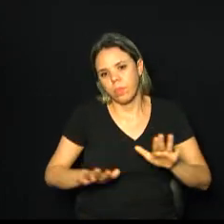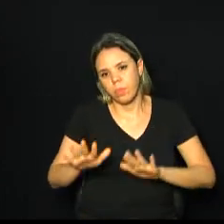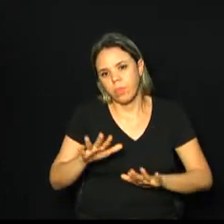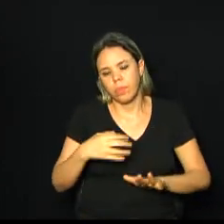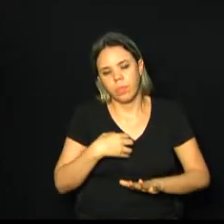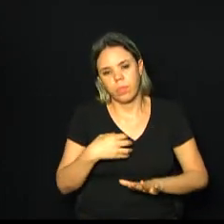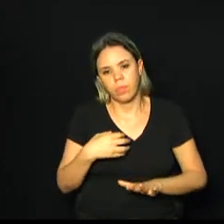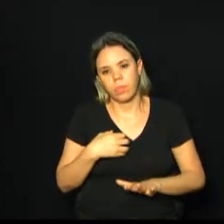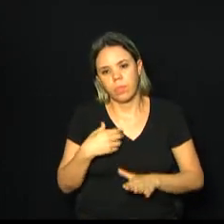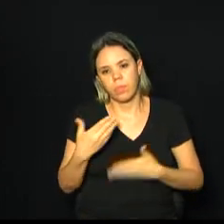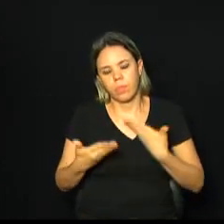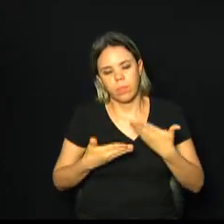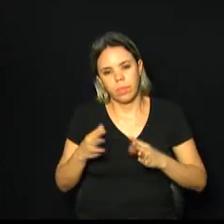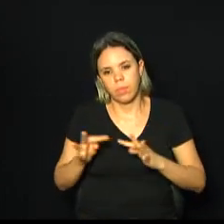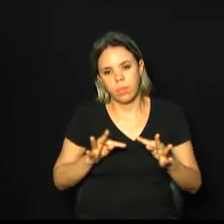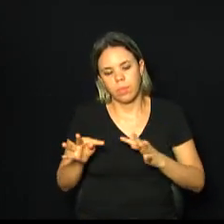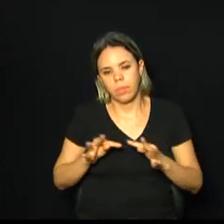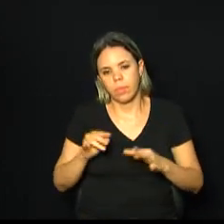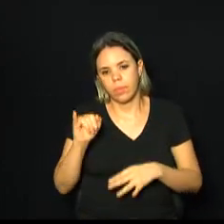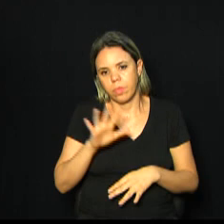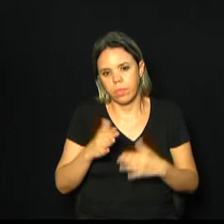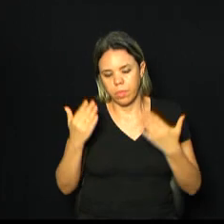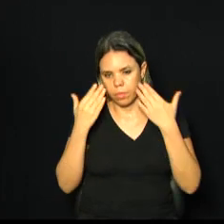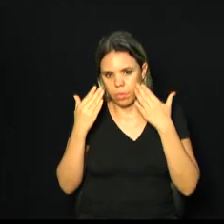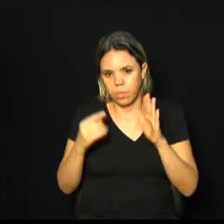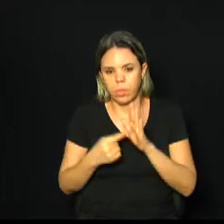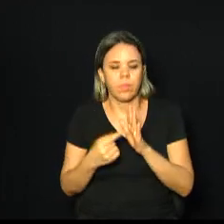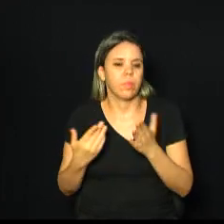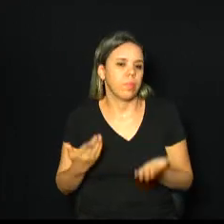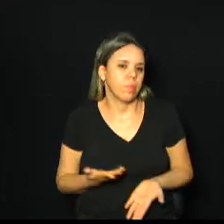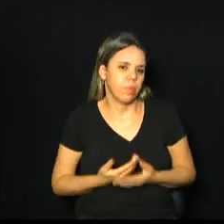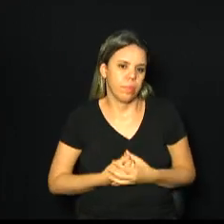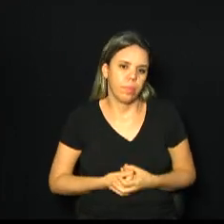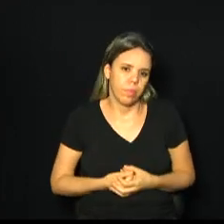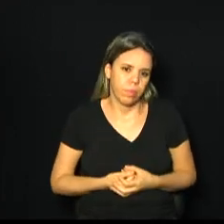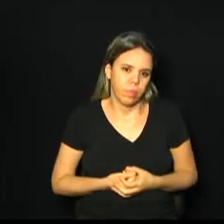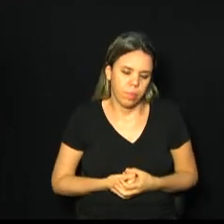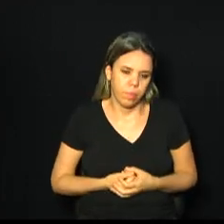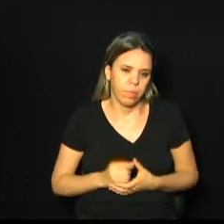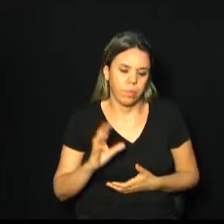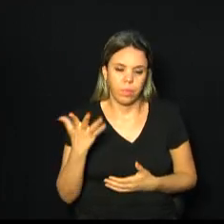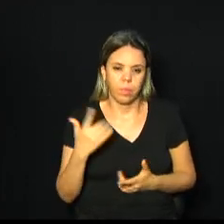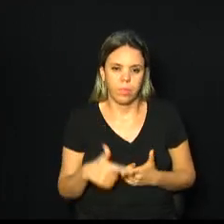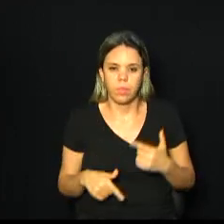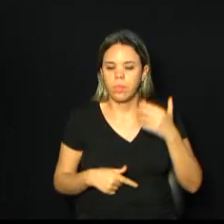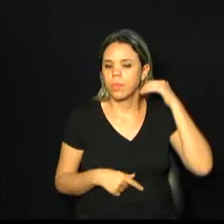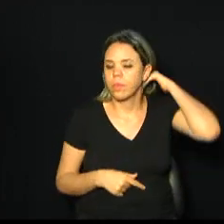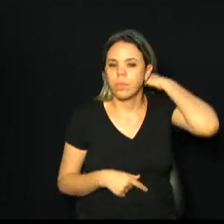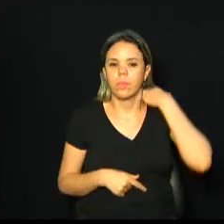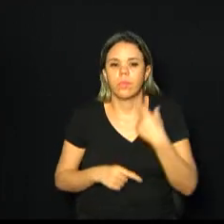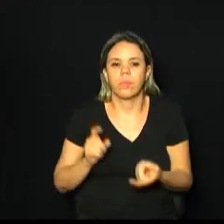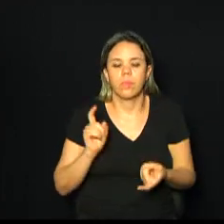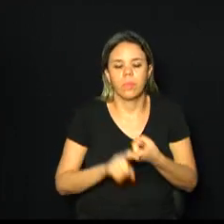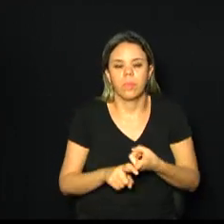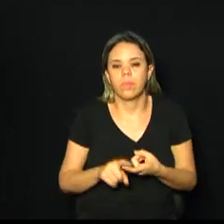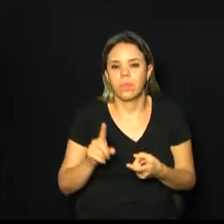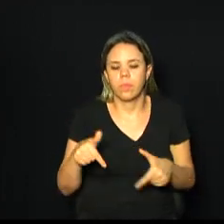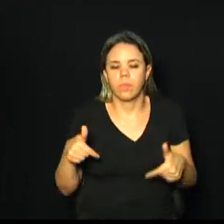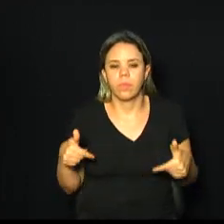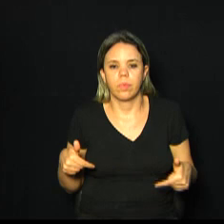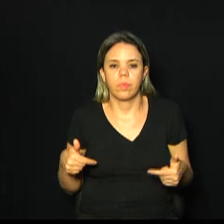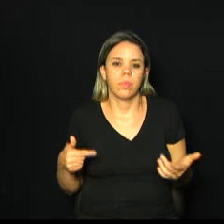com que ele vai tratar essa imagem para expor, o que vai acontecer? Ele vai ser punido porque esse ato é